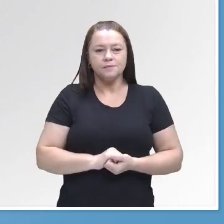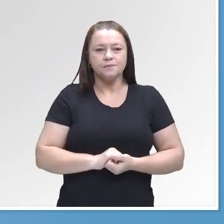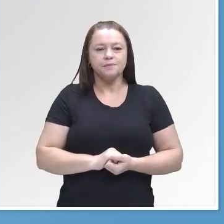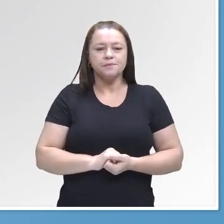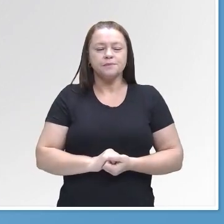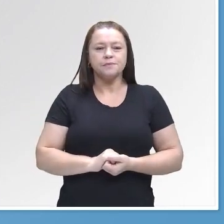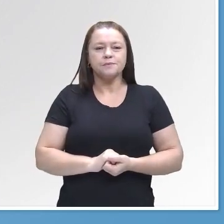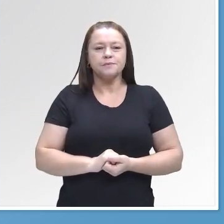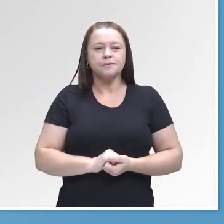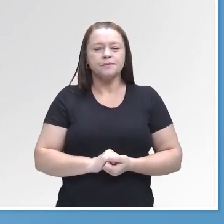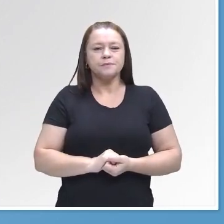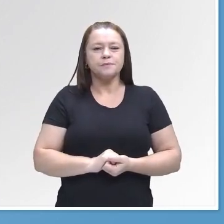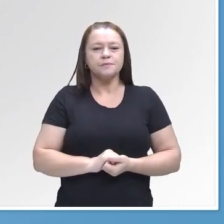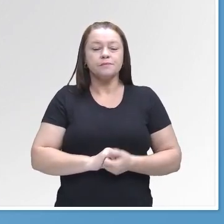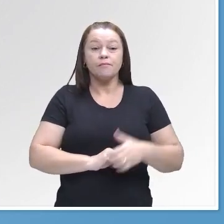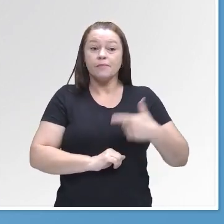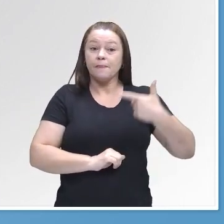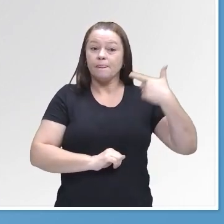corporal.